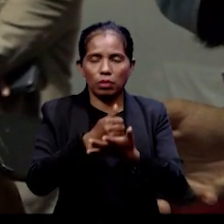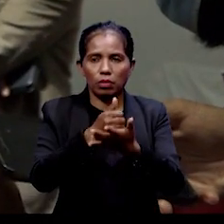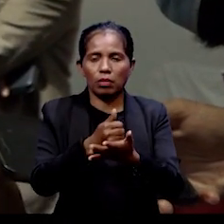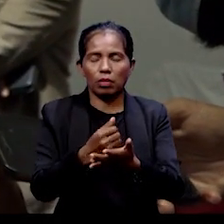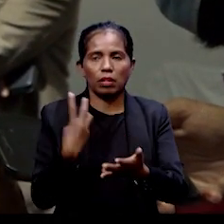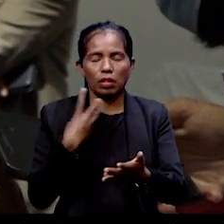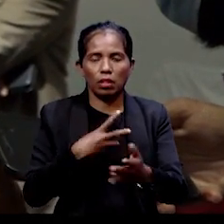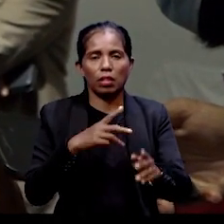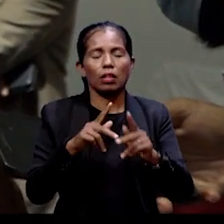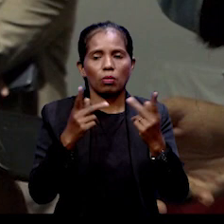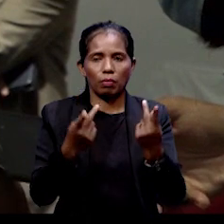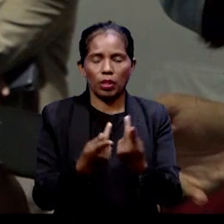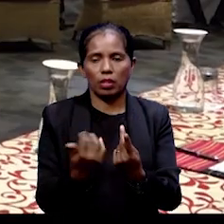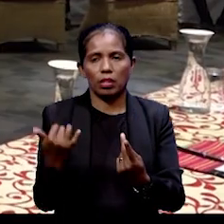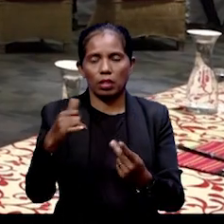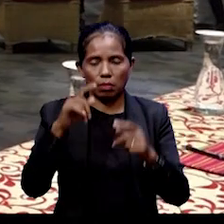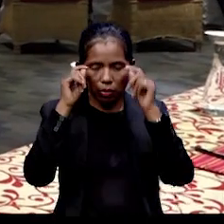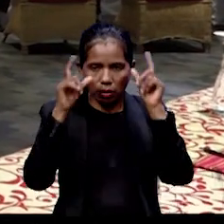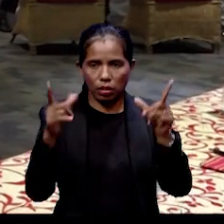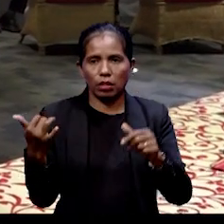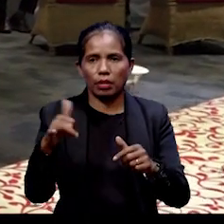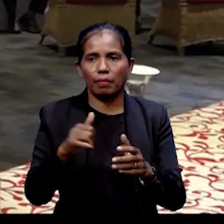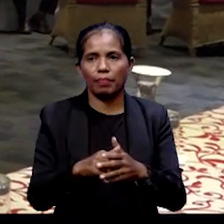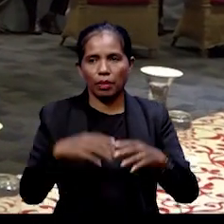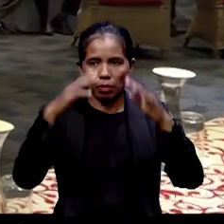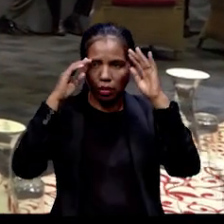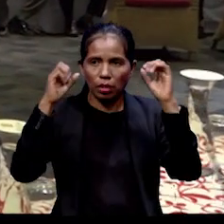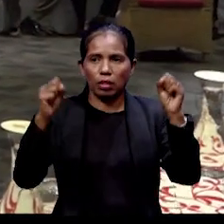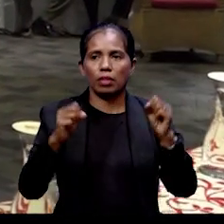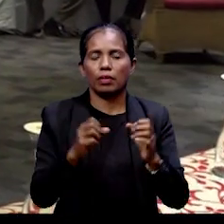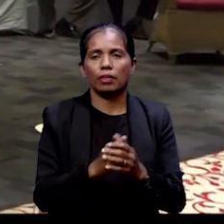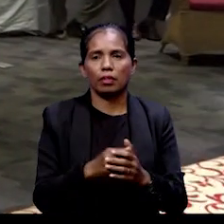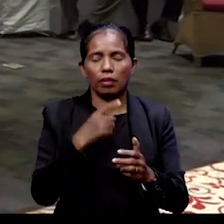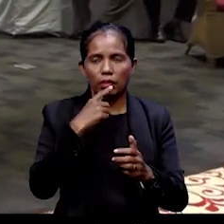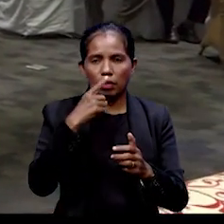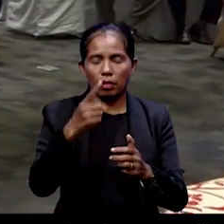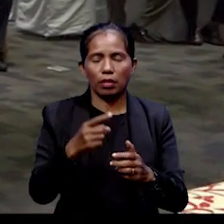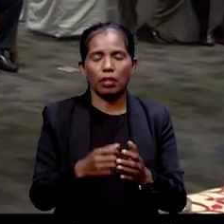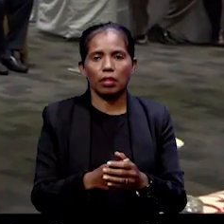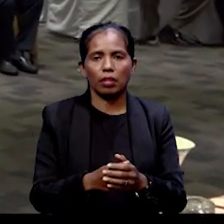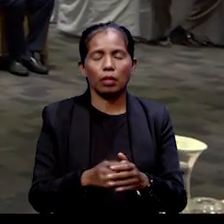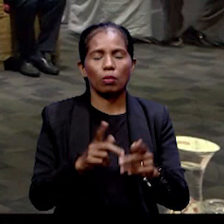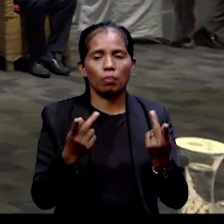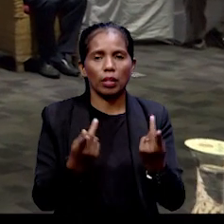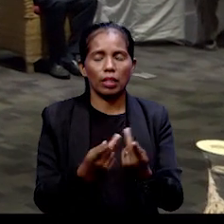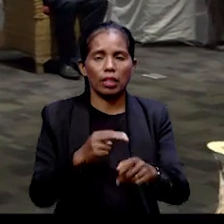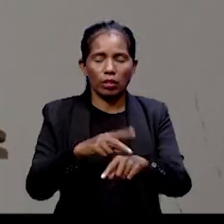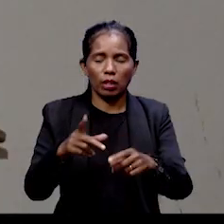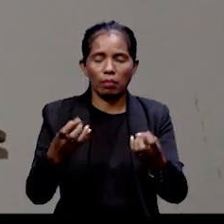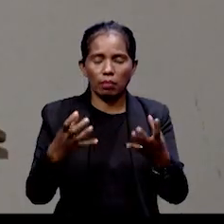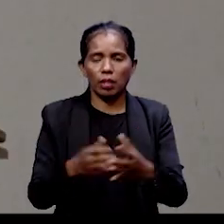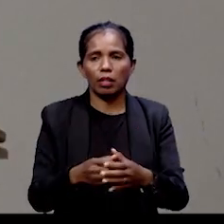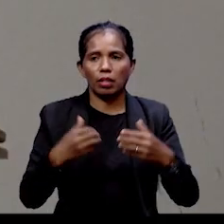seta privado ne. Presidente Kamra Komersi Industri Timor Leste Oscar Lima Hateten, empresa nasional bara ke kapasidade finanseira